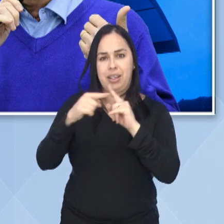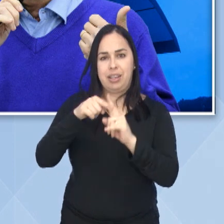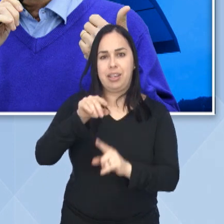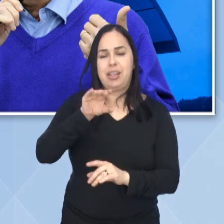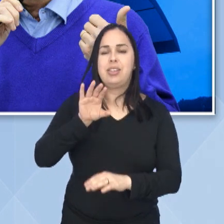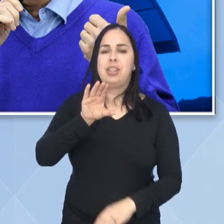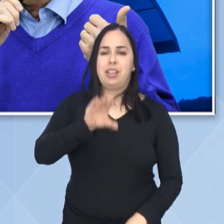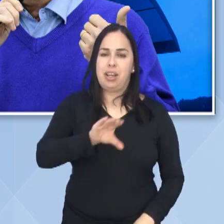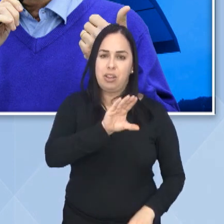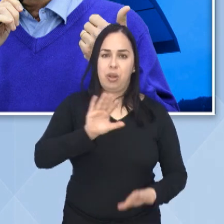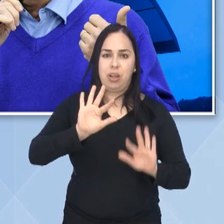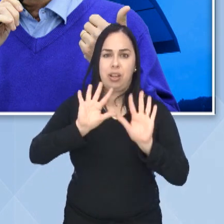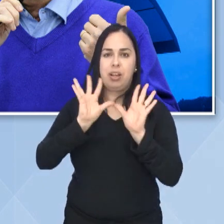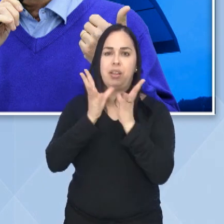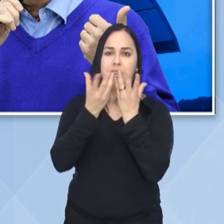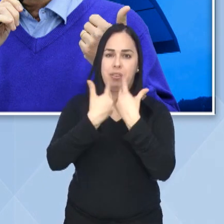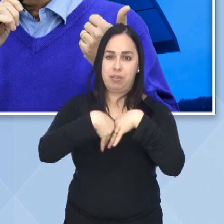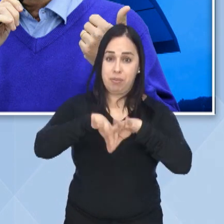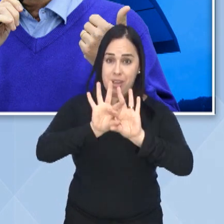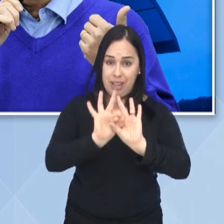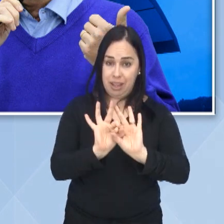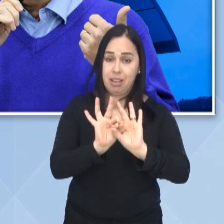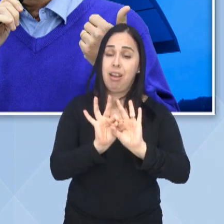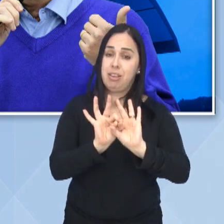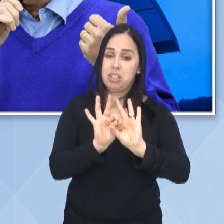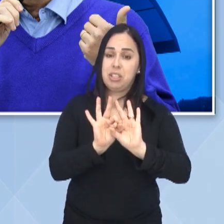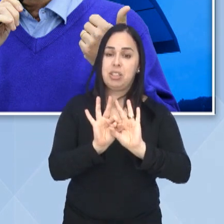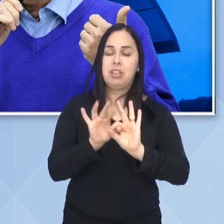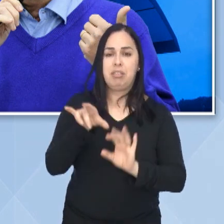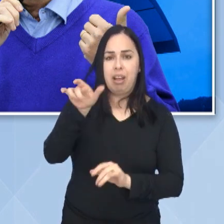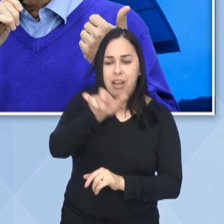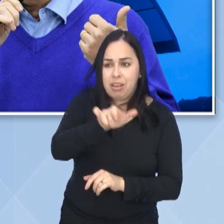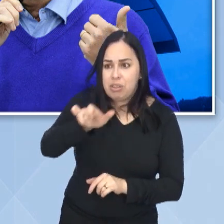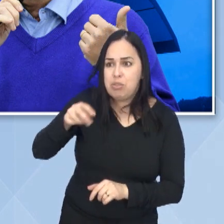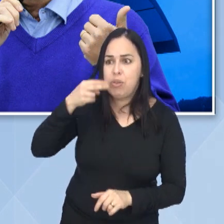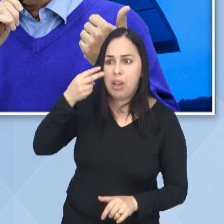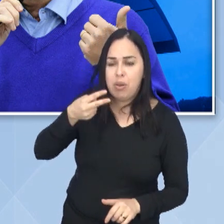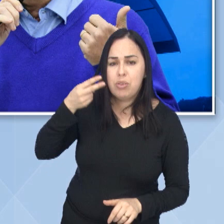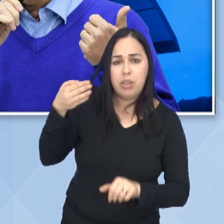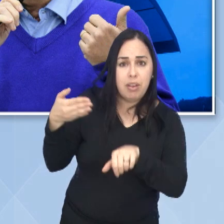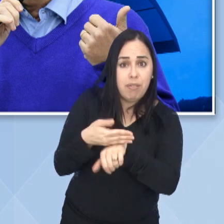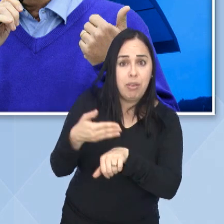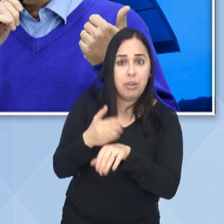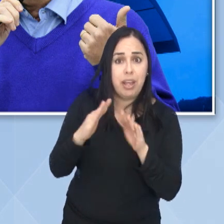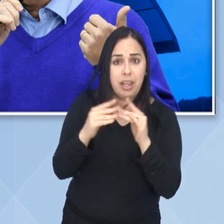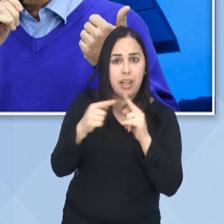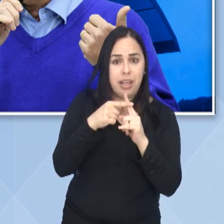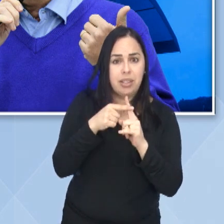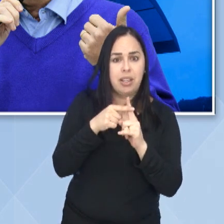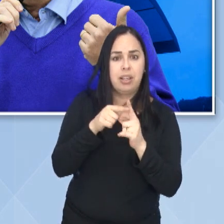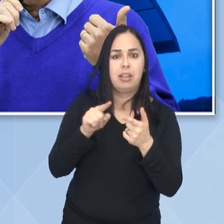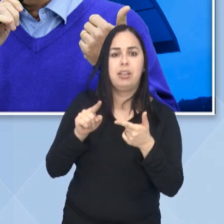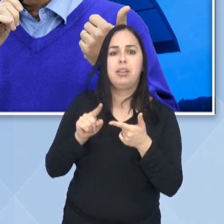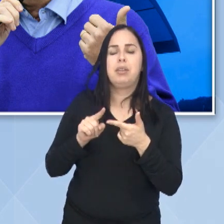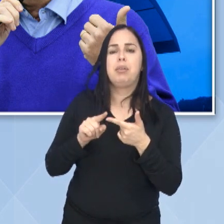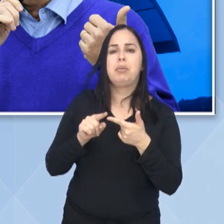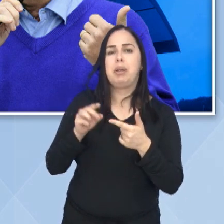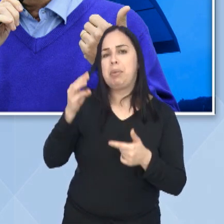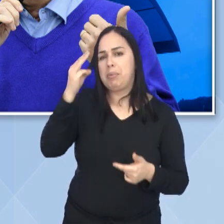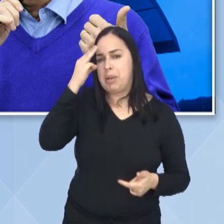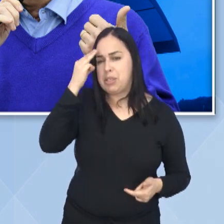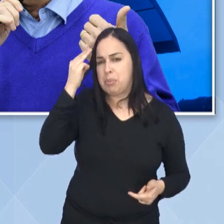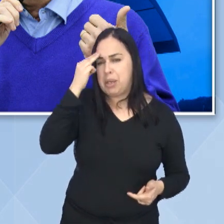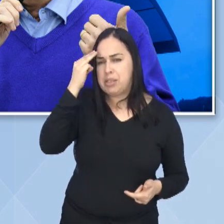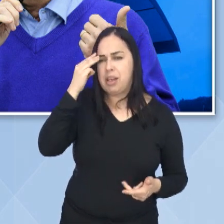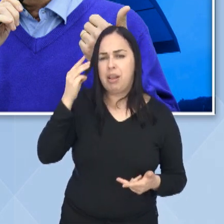Zé Luiz, o Marcão, o Juvenil, todos que são da Igreja Católica, o pastor Marcelo, que é da Igreja